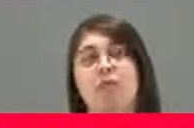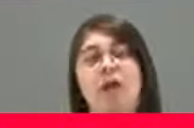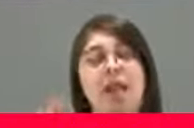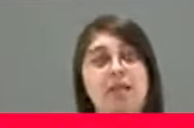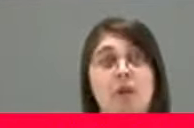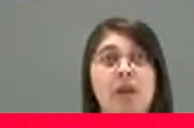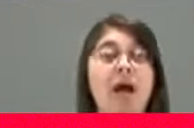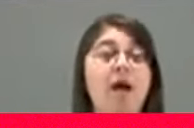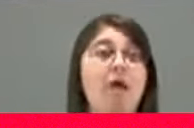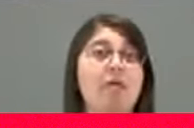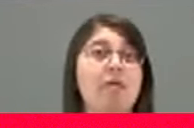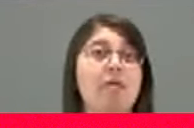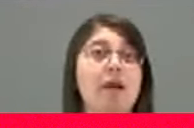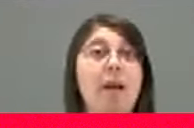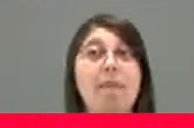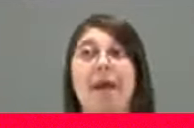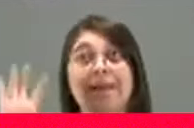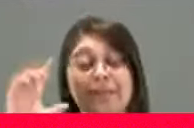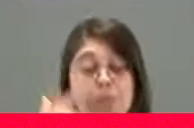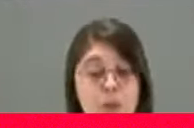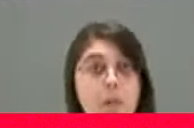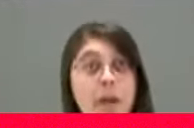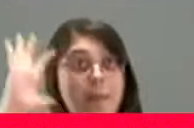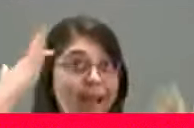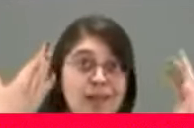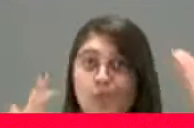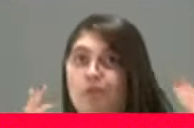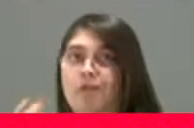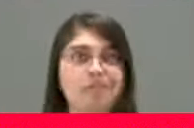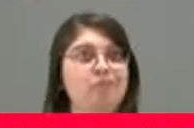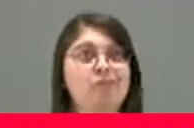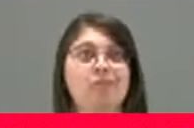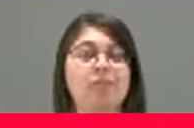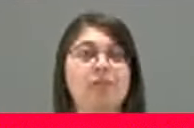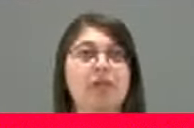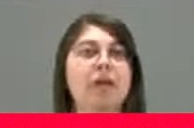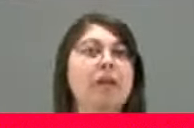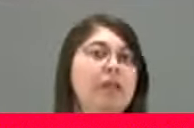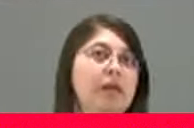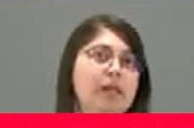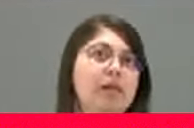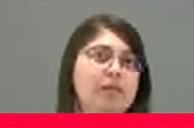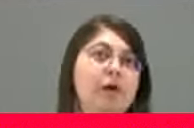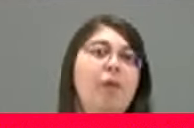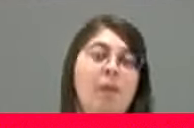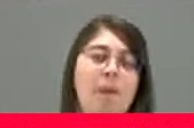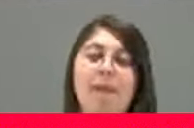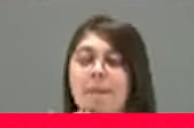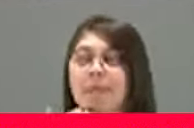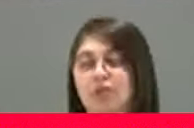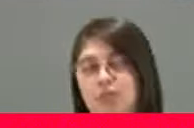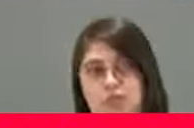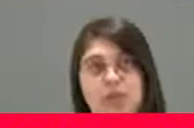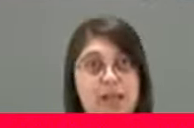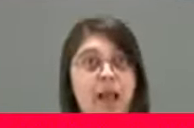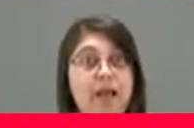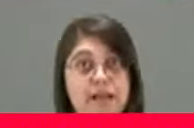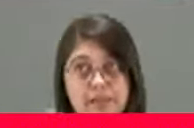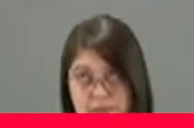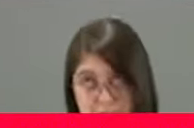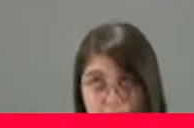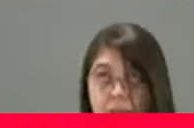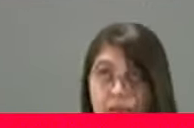verdade resolver os problemas daqueles que precisam no Brasil. Então, presidente, a pedido de destaque nessas emendas, já